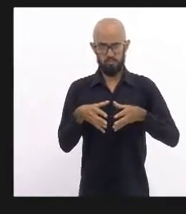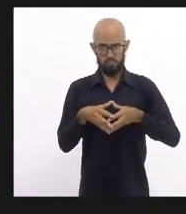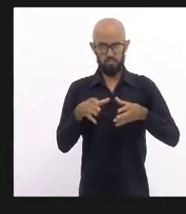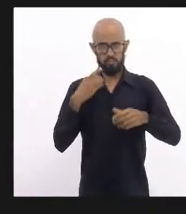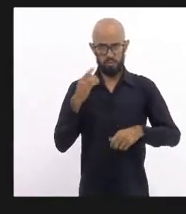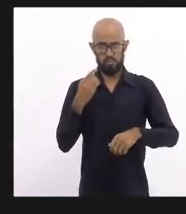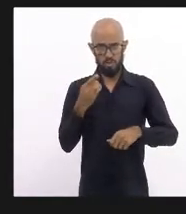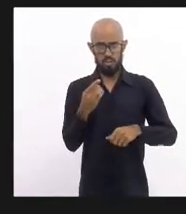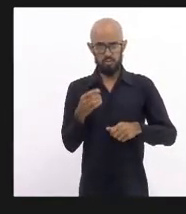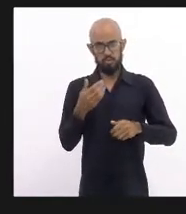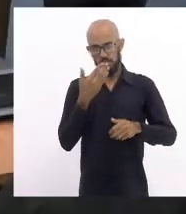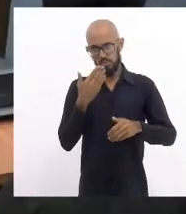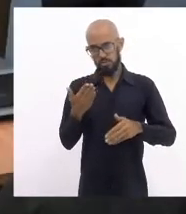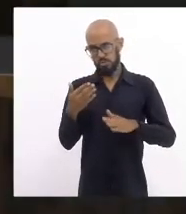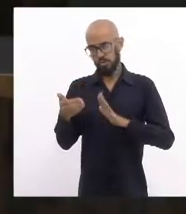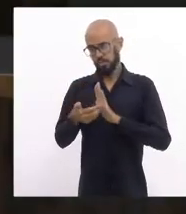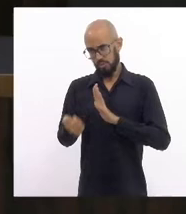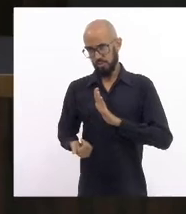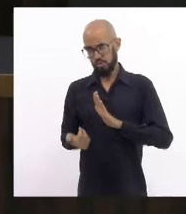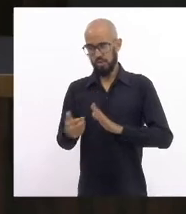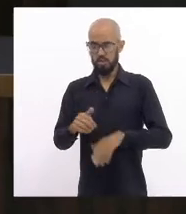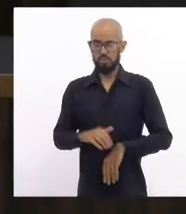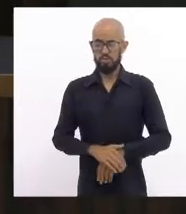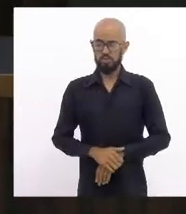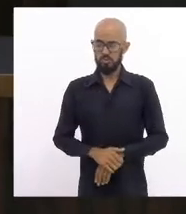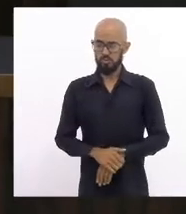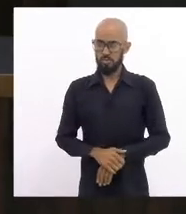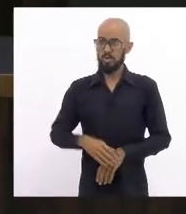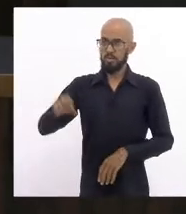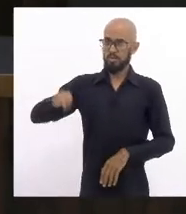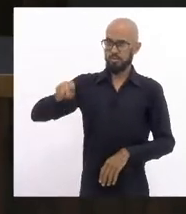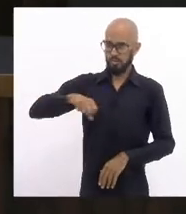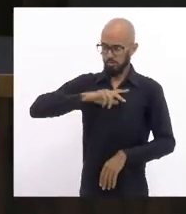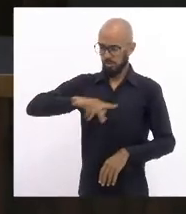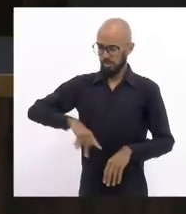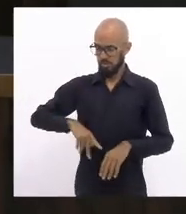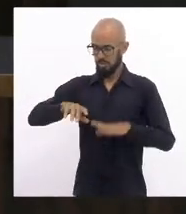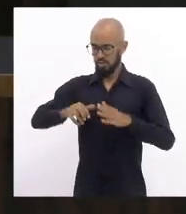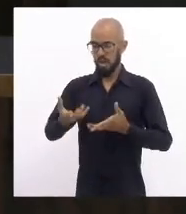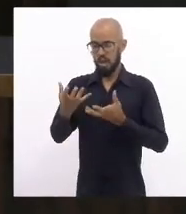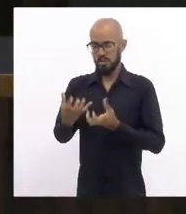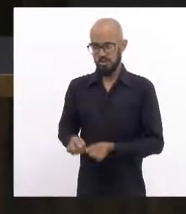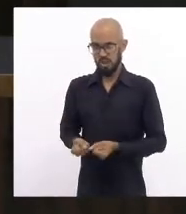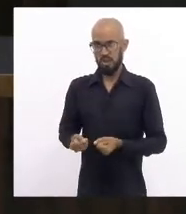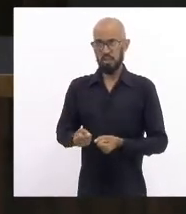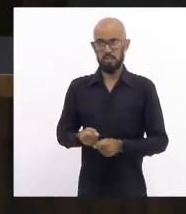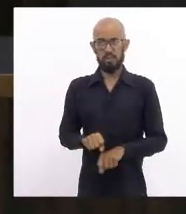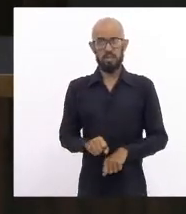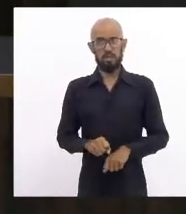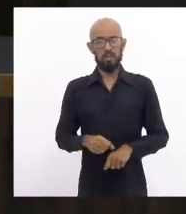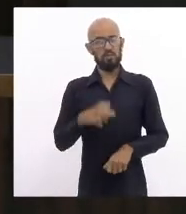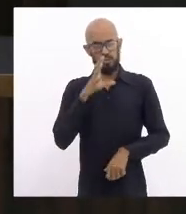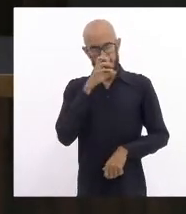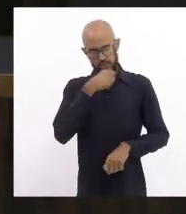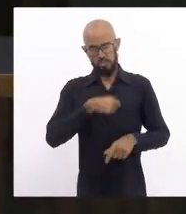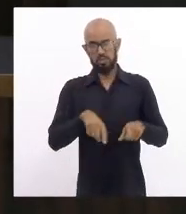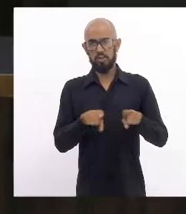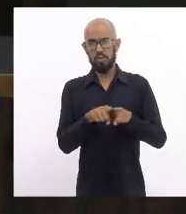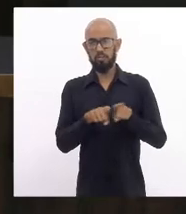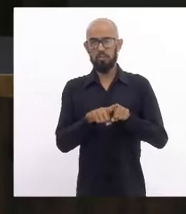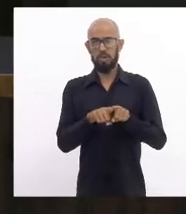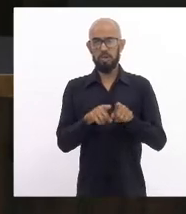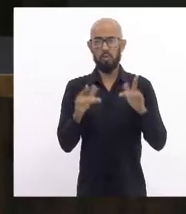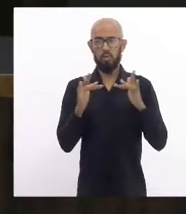esse projeto da pauta. Está bem, a presidência acolhe o pedido de Vossa Excelência e vamos insistir no contato com a